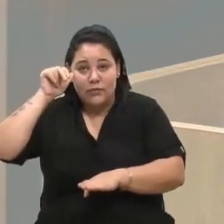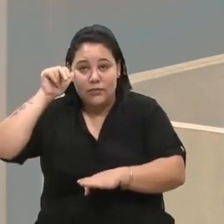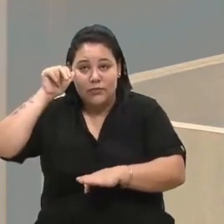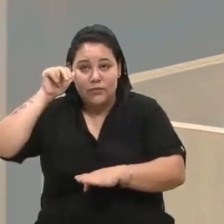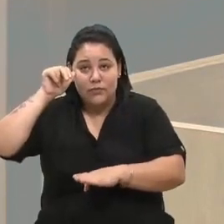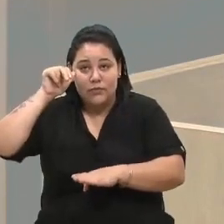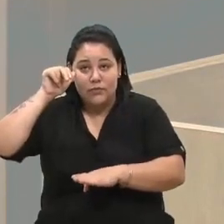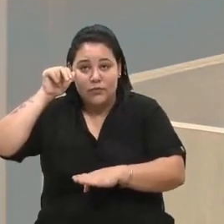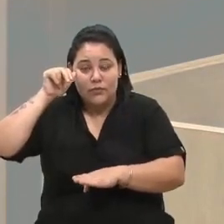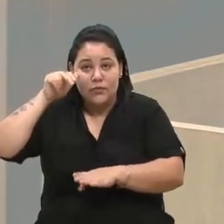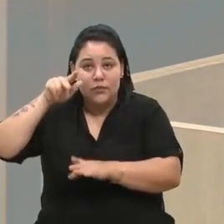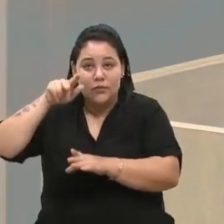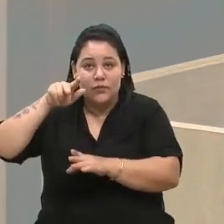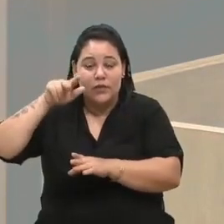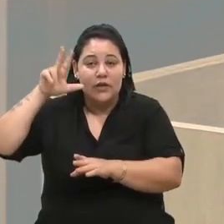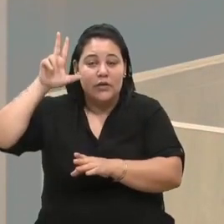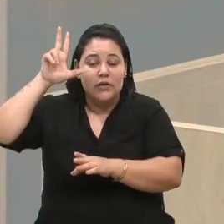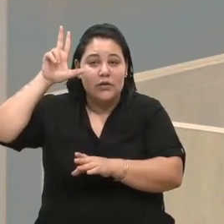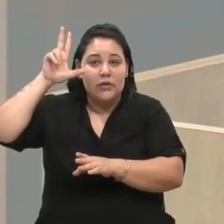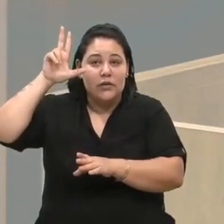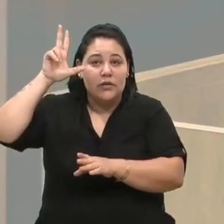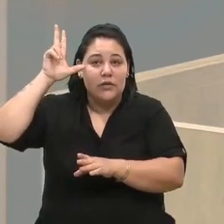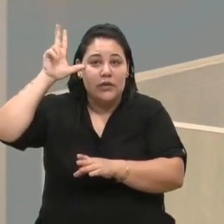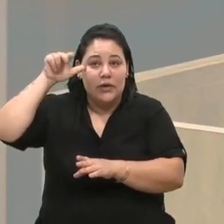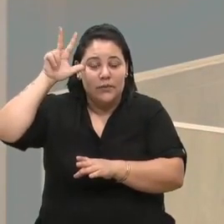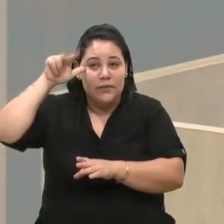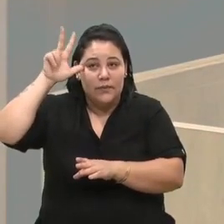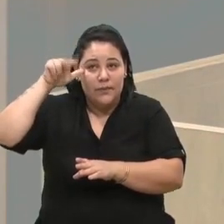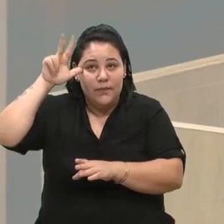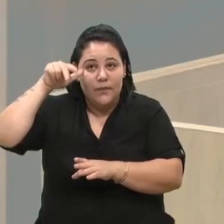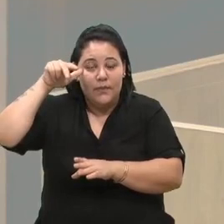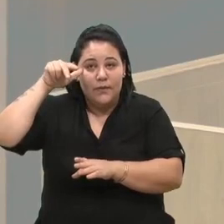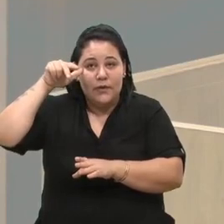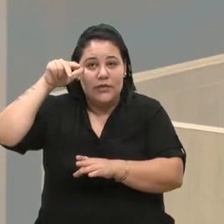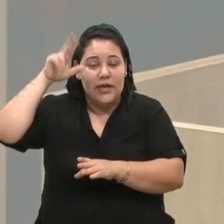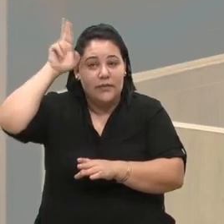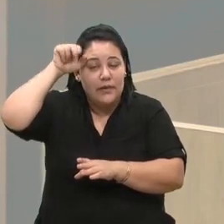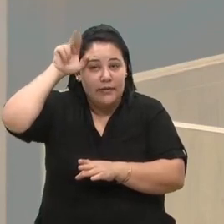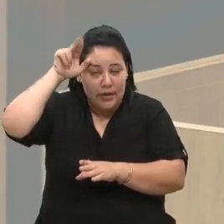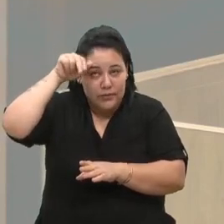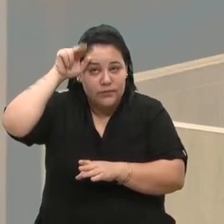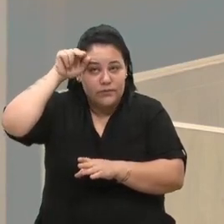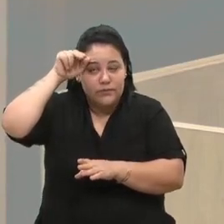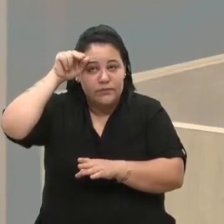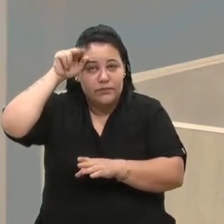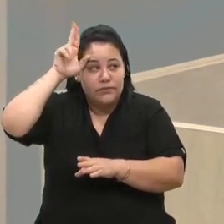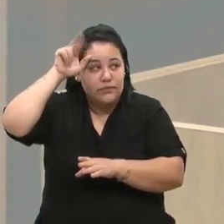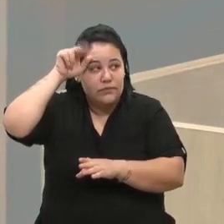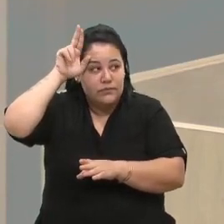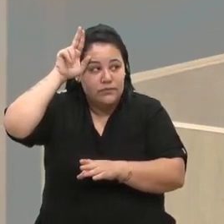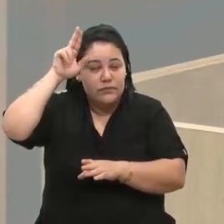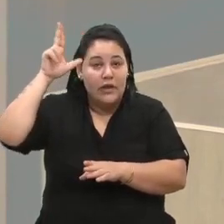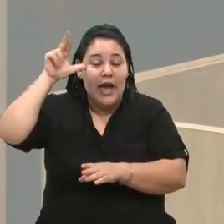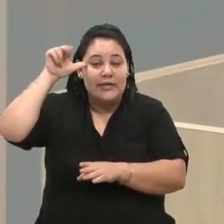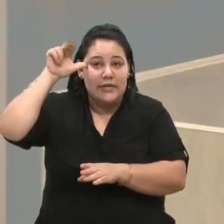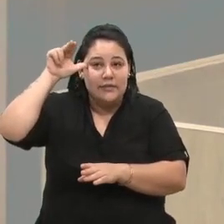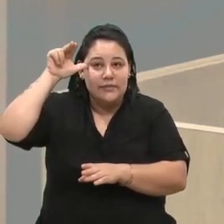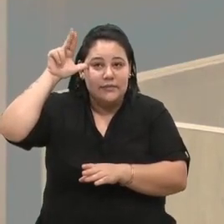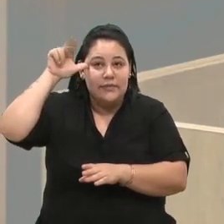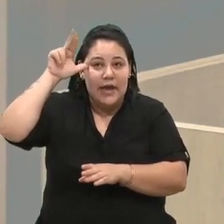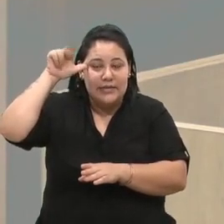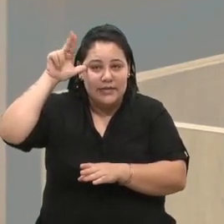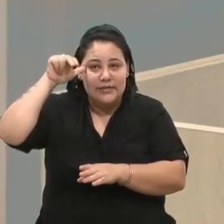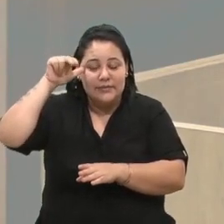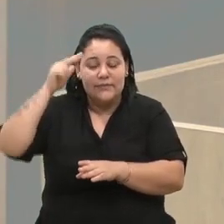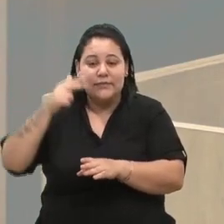eu que ele estava, né, num terreno fechado ou amarrado, enfim, e ele conseguiu se desvencilhar porque era tarde da